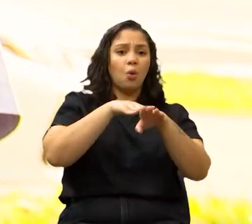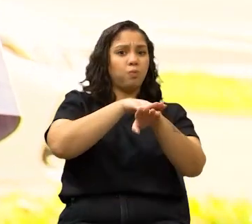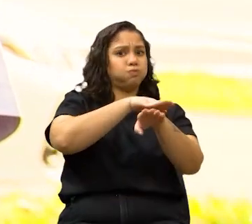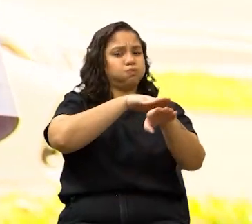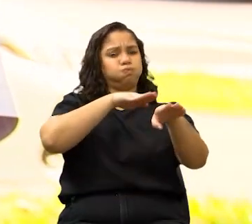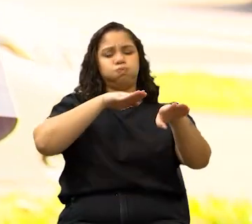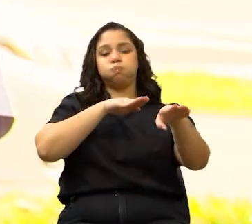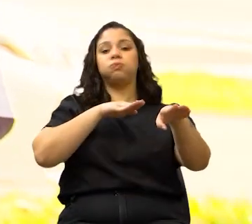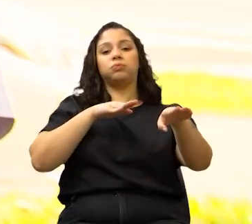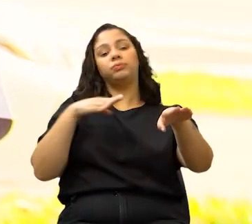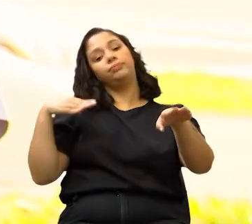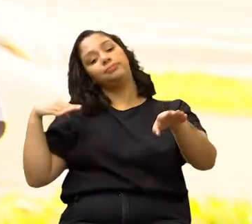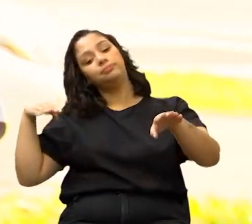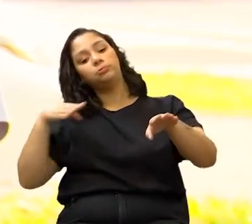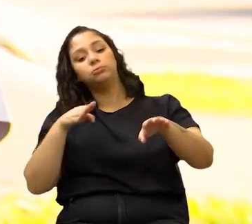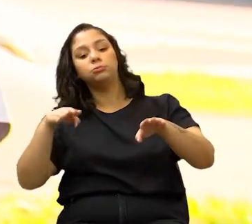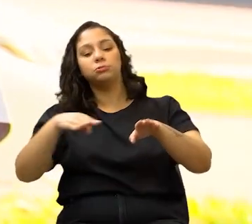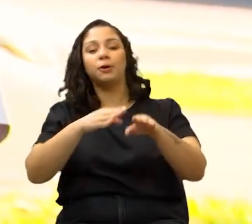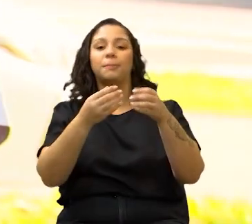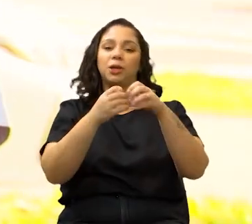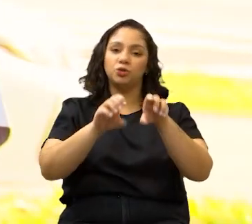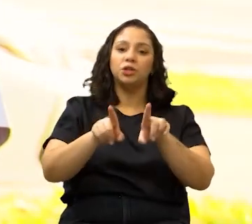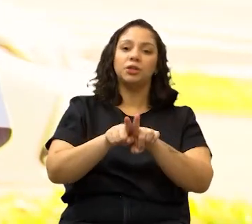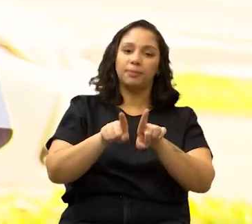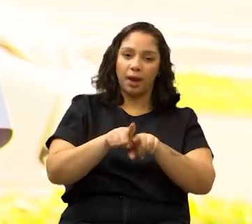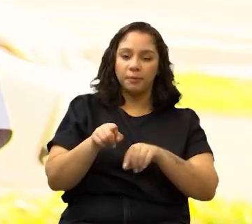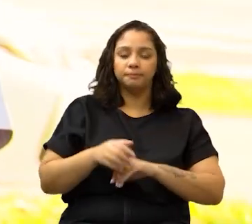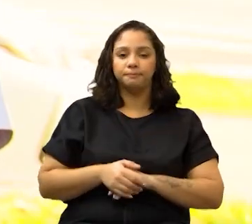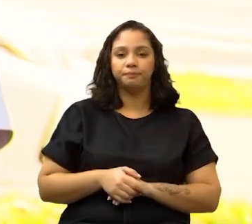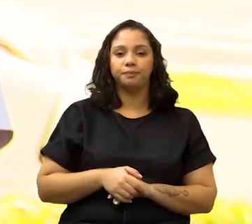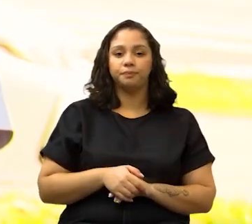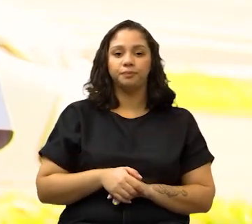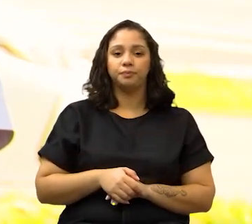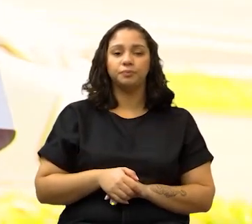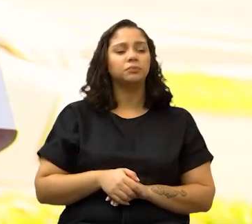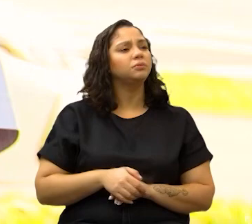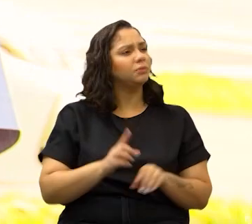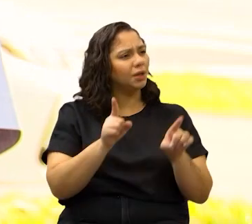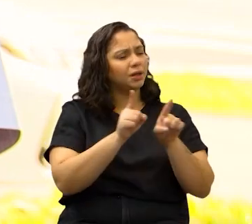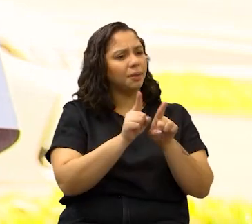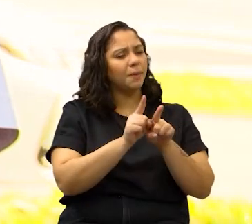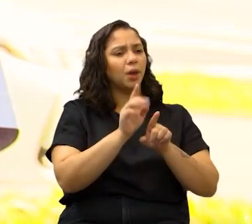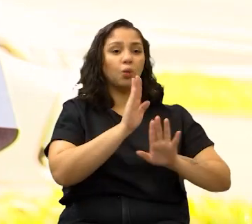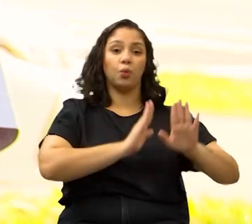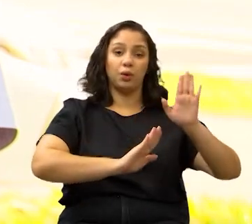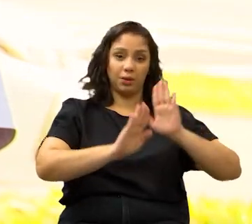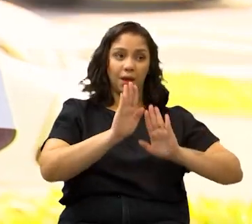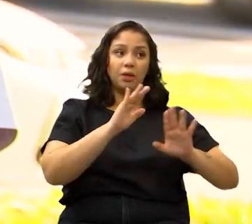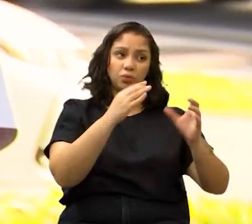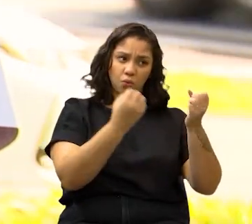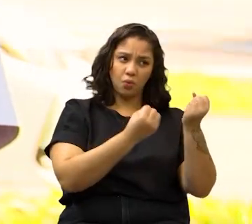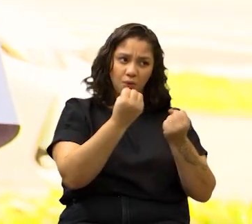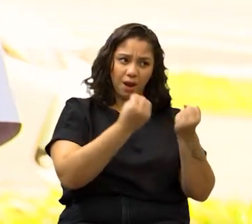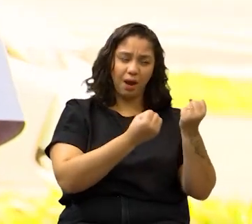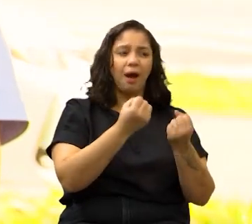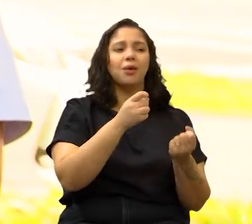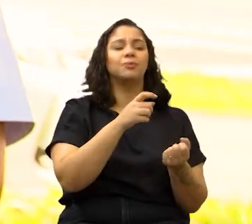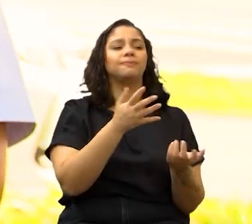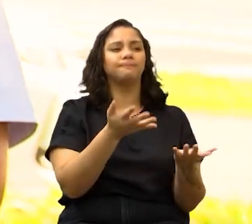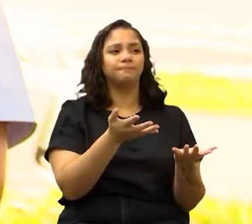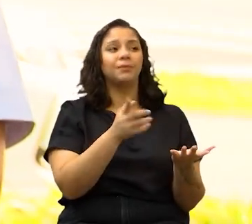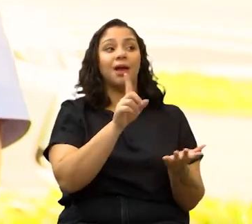atendimento, por vezes, acaba ficando prejudicado. Bom, e também cuidados com o carro, né? Isso eu acho que